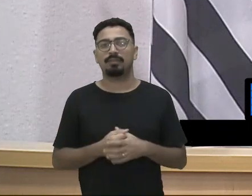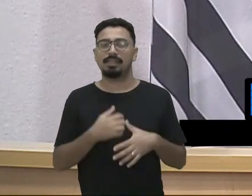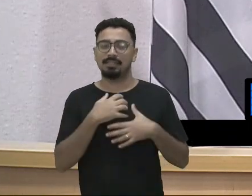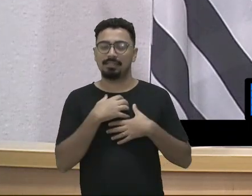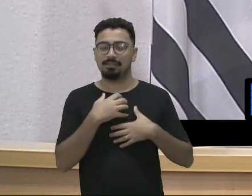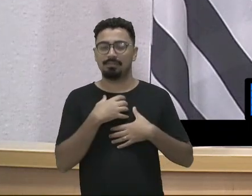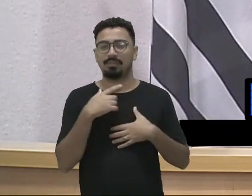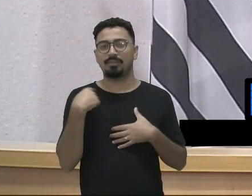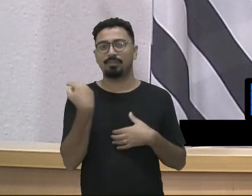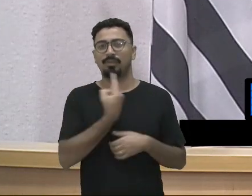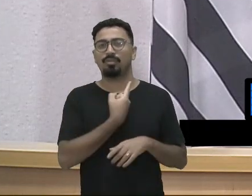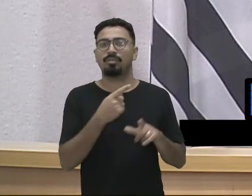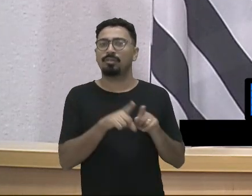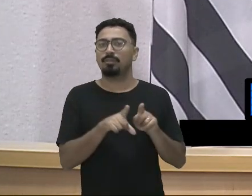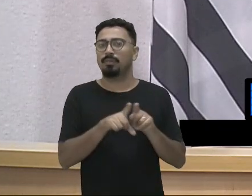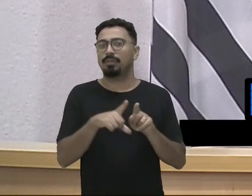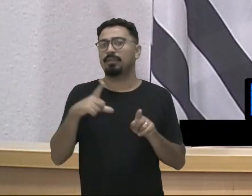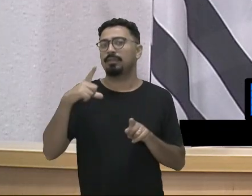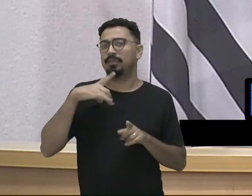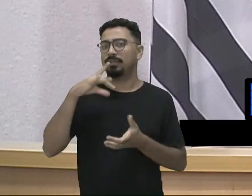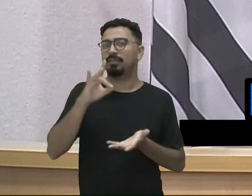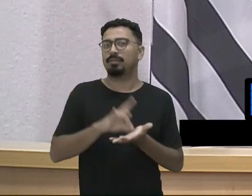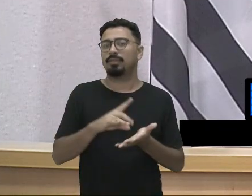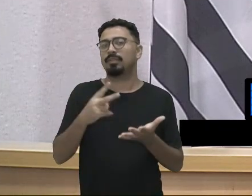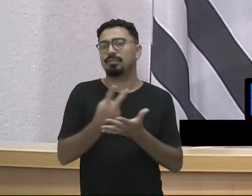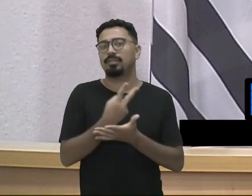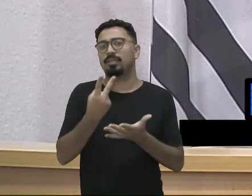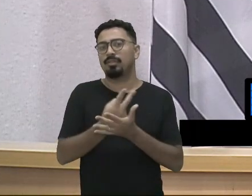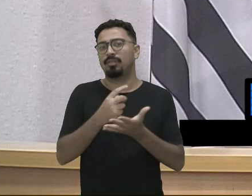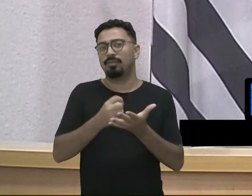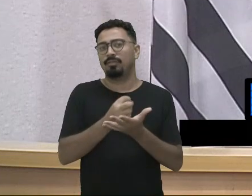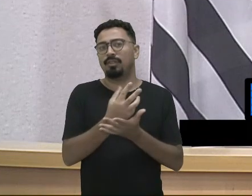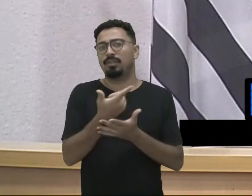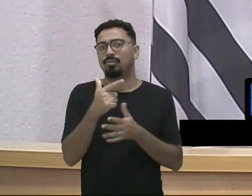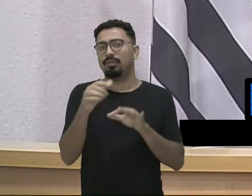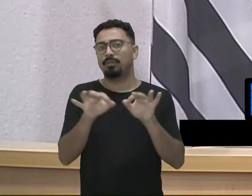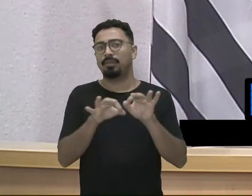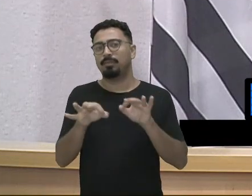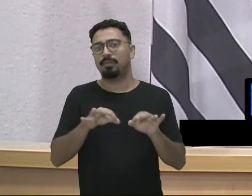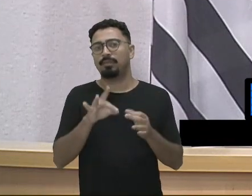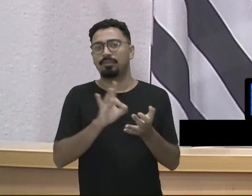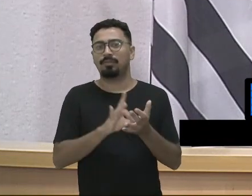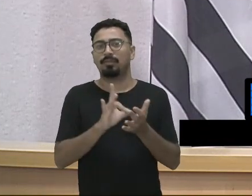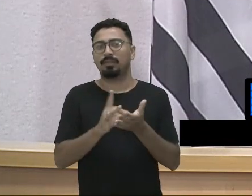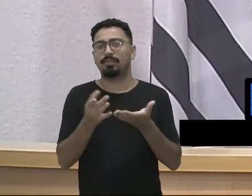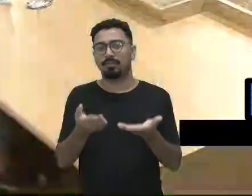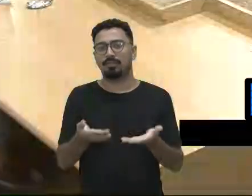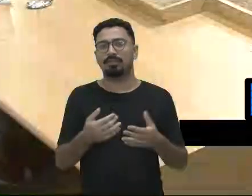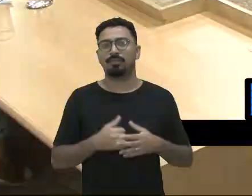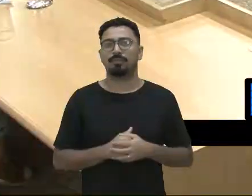sensibilidade para conosco, porque ainda existe muito erro. Eu acho que tem um despreparo muito grande ainda. É isso.